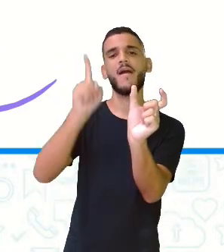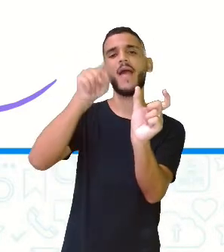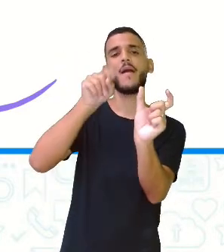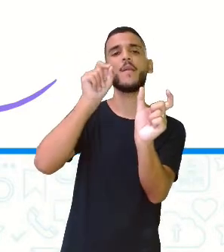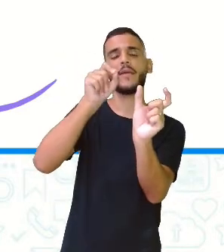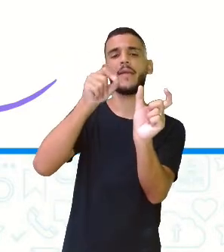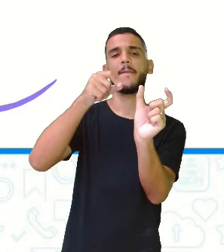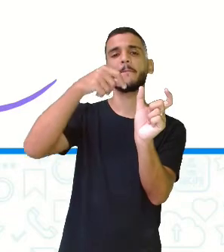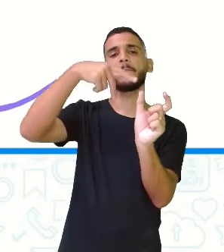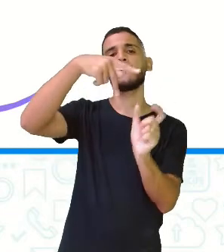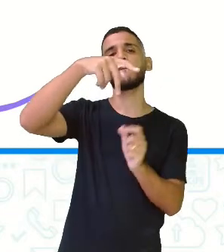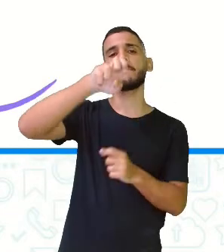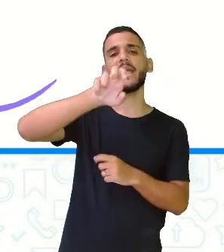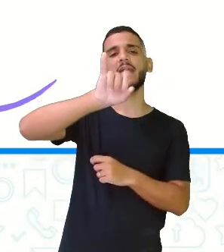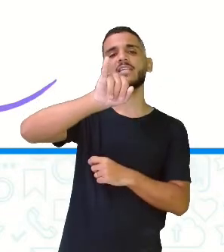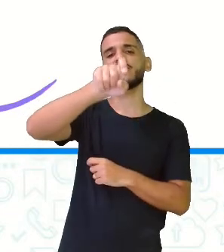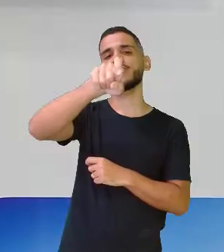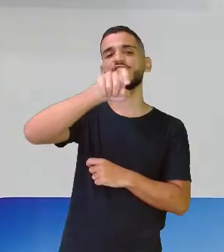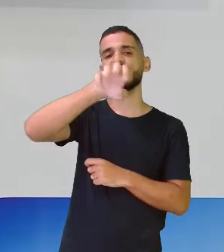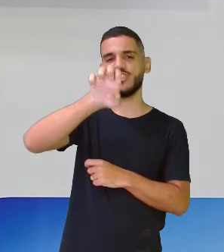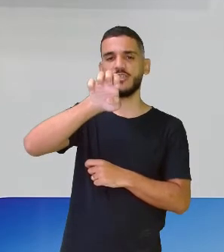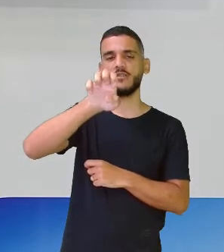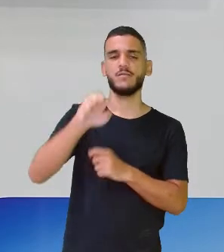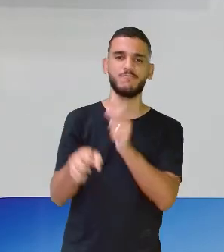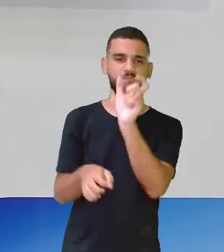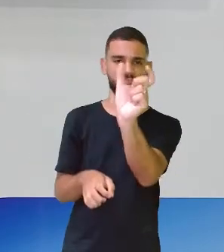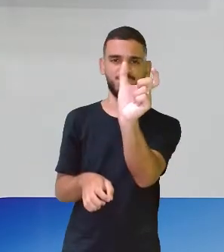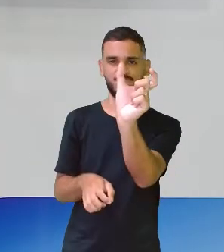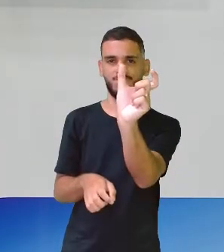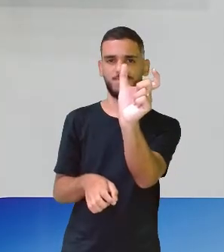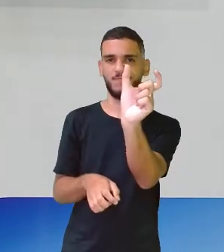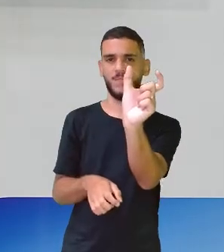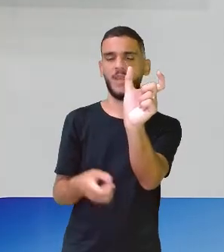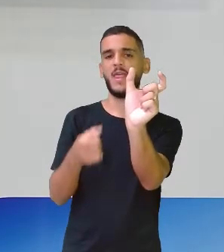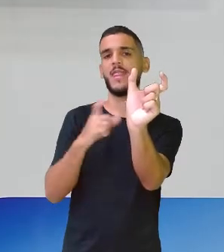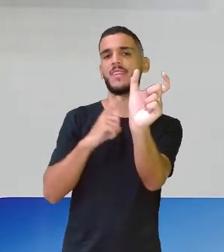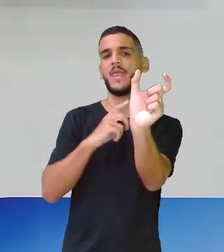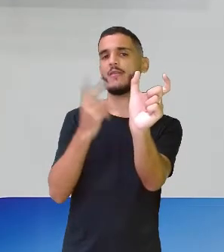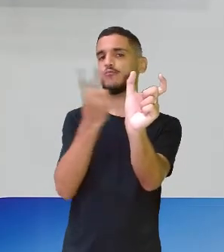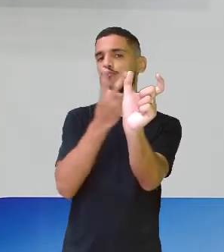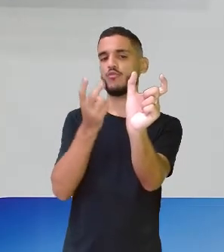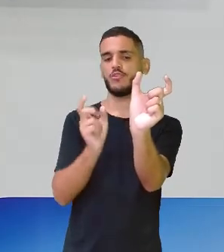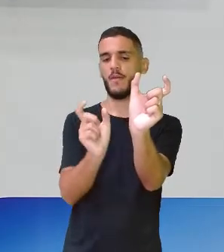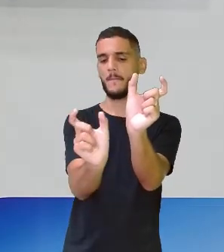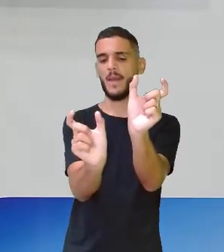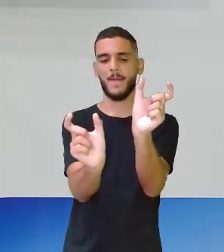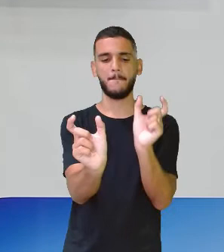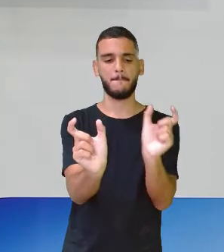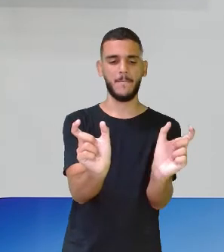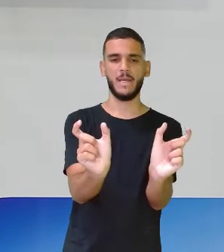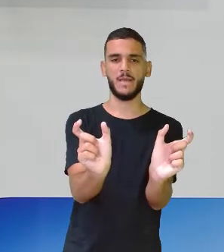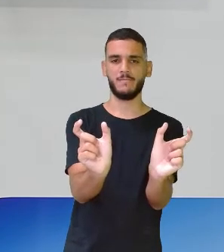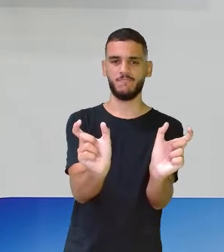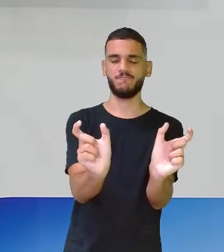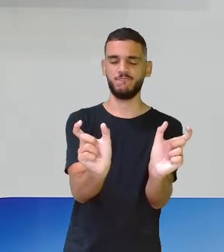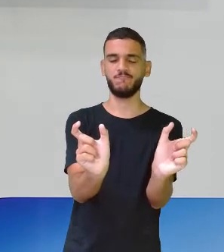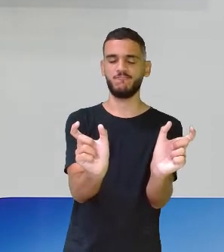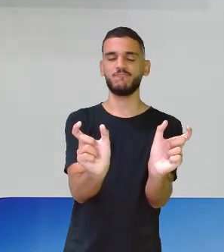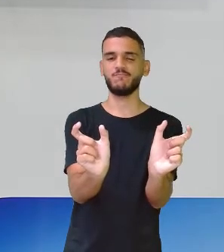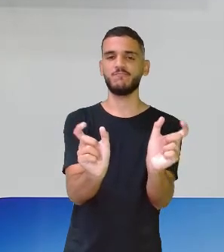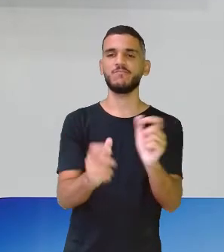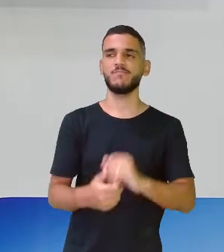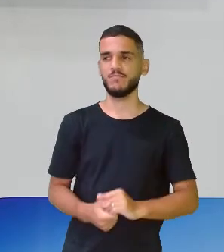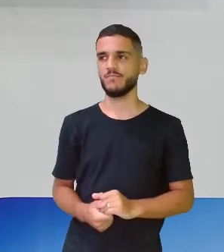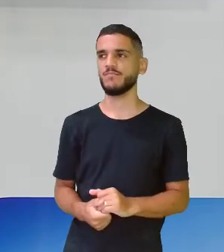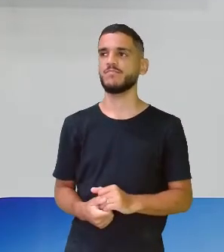peixão são derivadas, formadas a partir daí. Entenderam direitinho? Tem